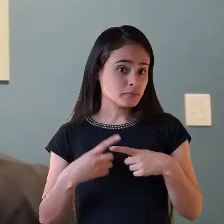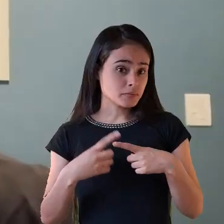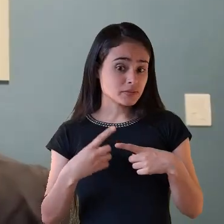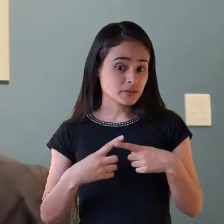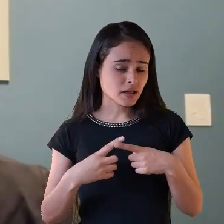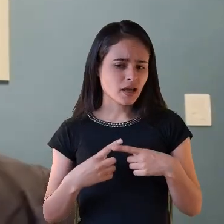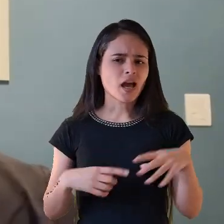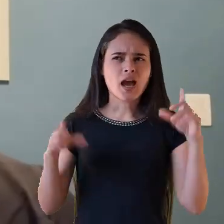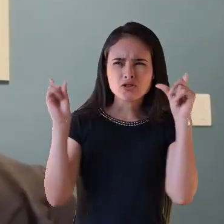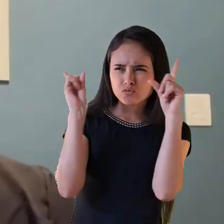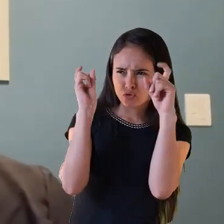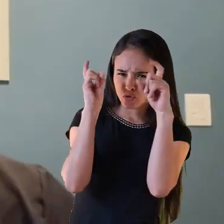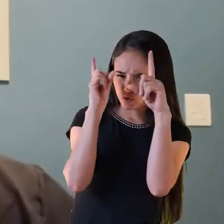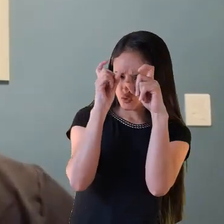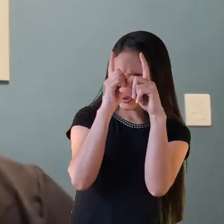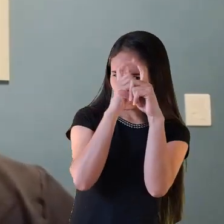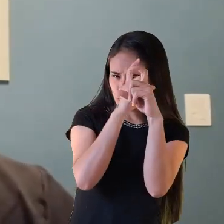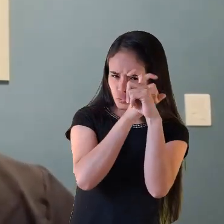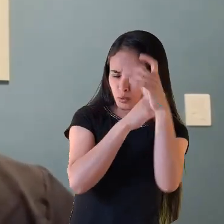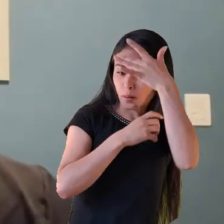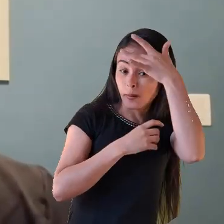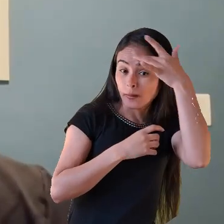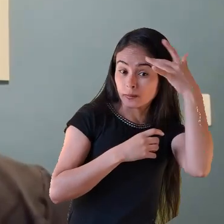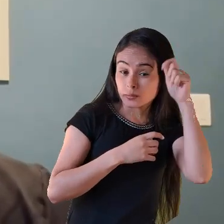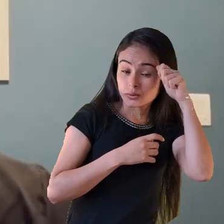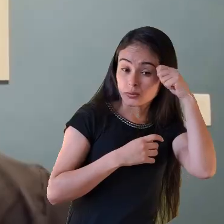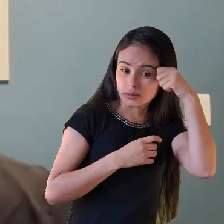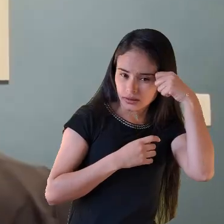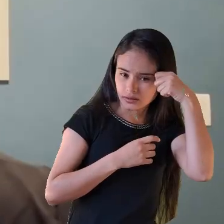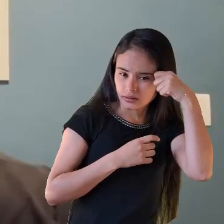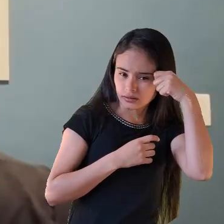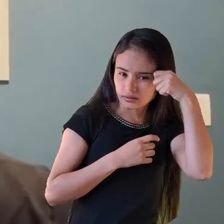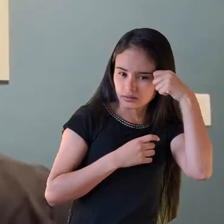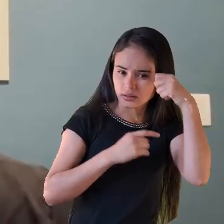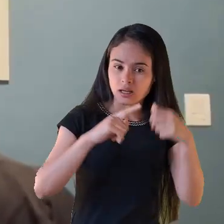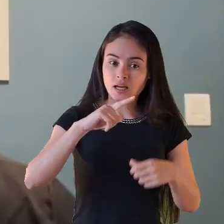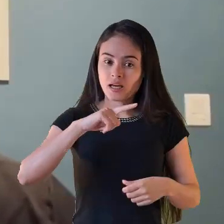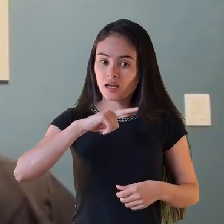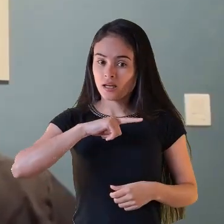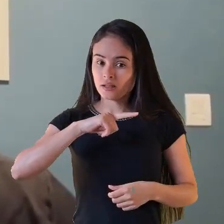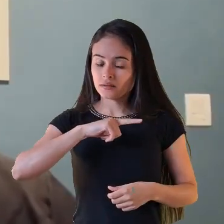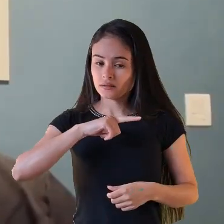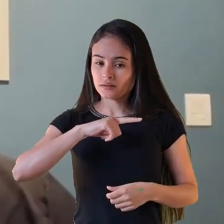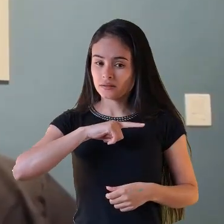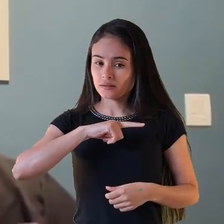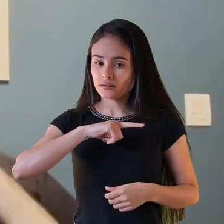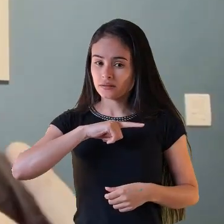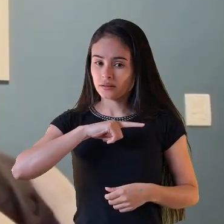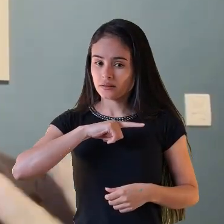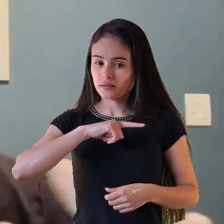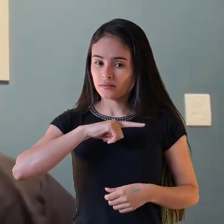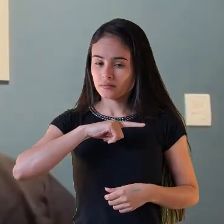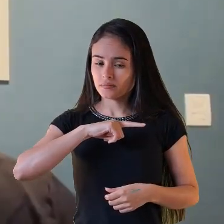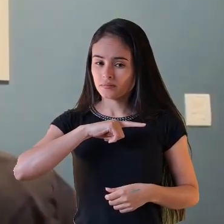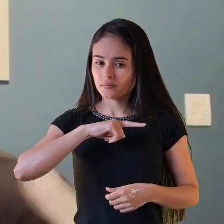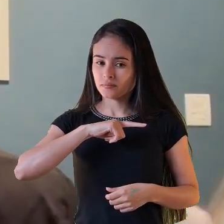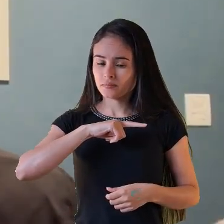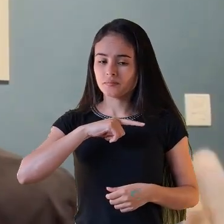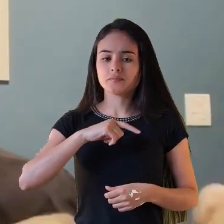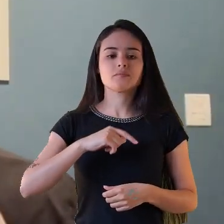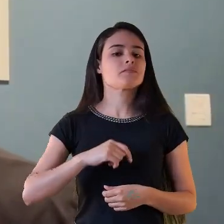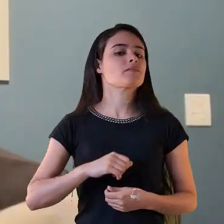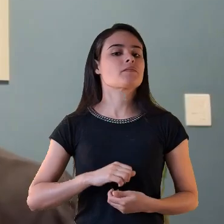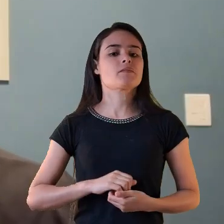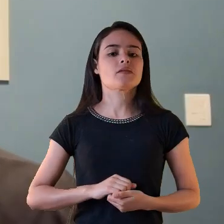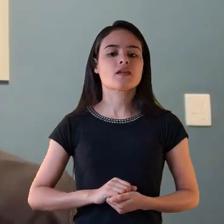por exemplo, mas ao mesmo tempo ela lidera todos os piores indicadores socioeconômicos. A gente também buscava entender e mostrar